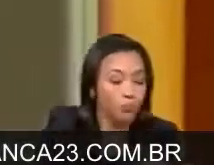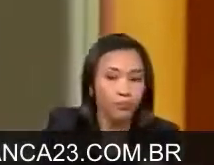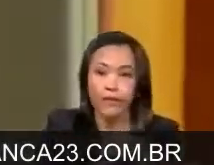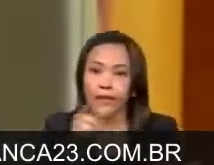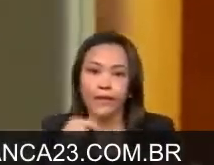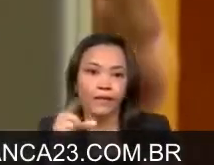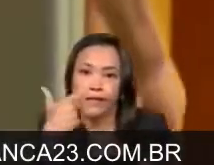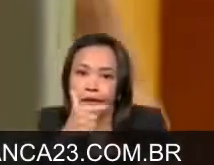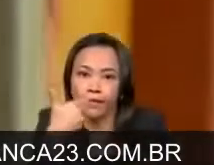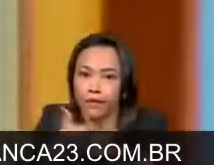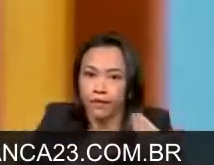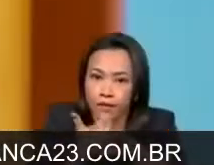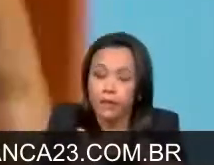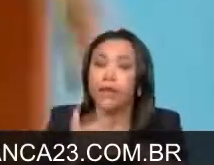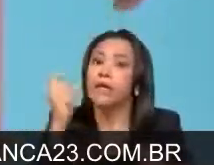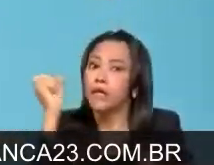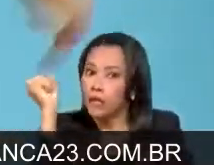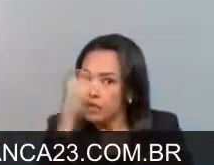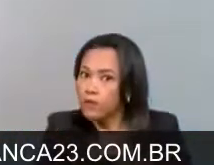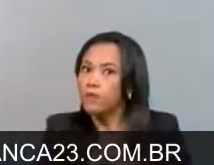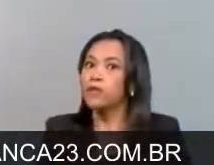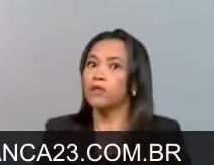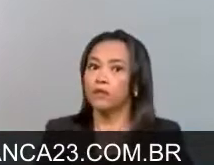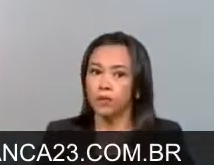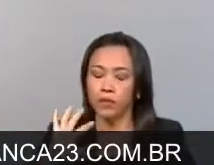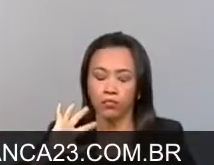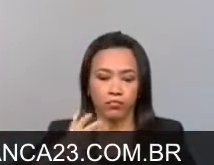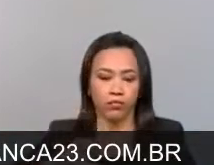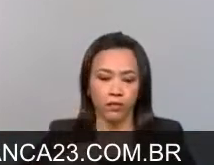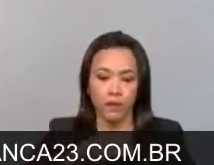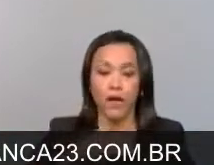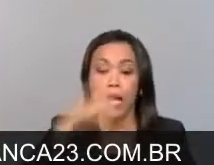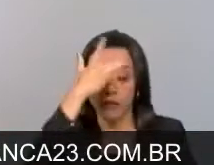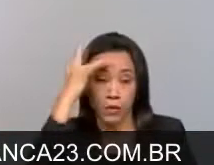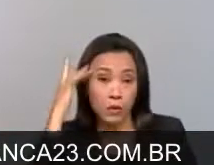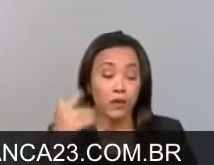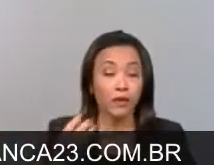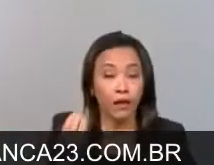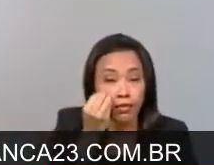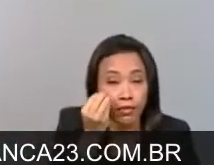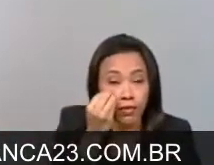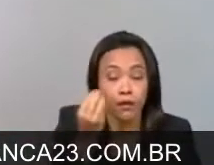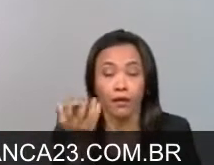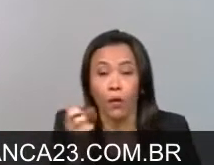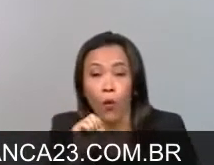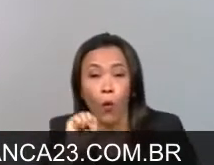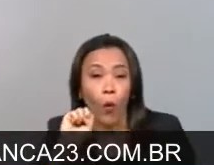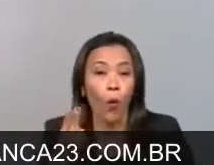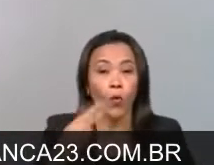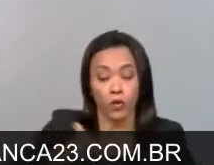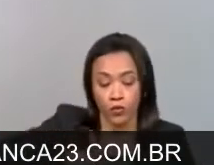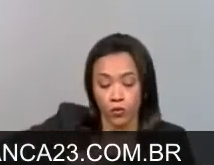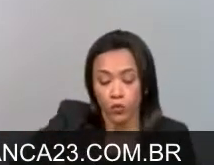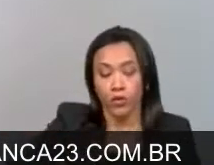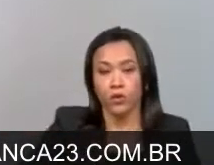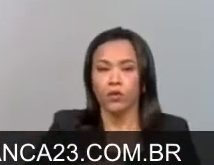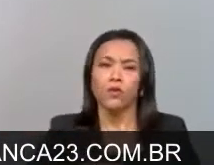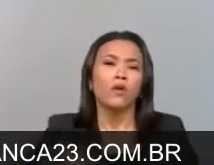tratadas podem levar a um ato extremo. Parte das pessoas que tentam ou que cometem suicídio, cerca